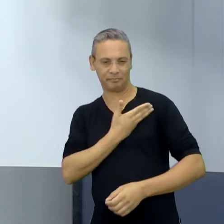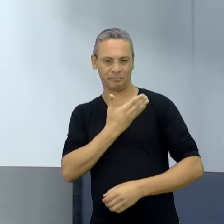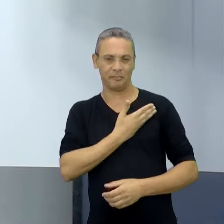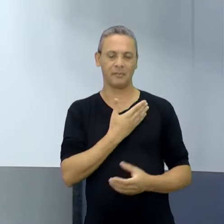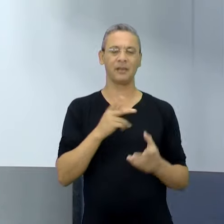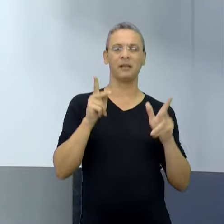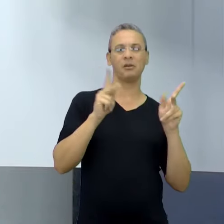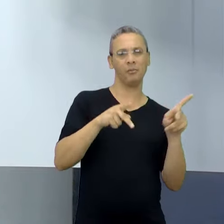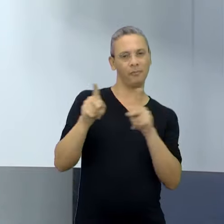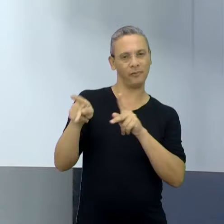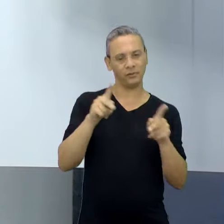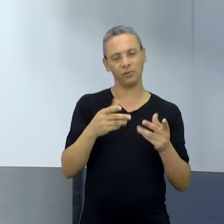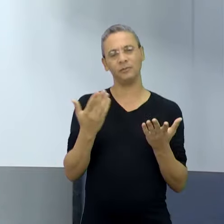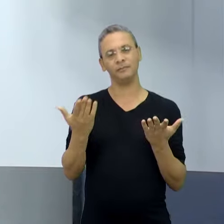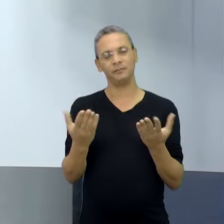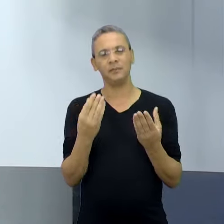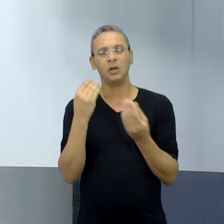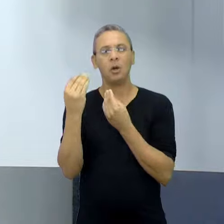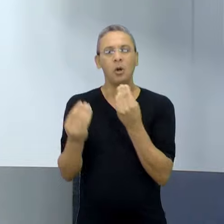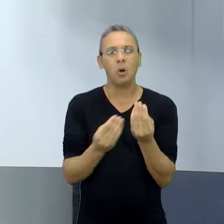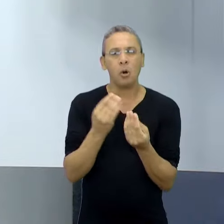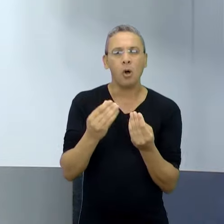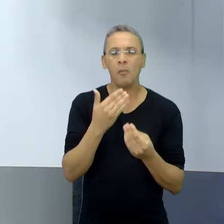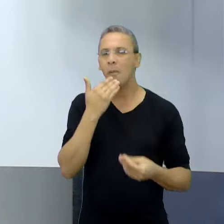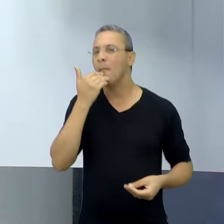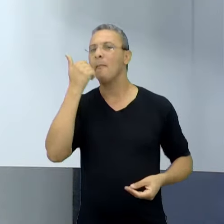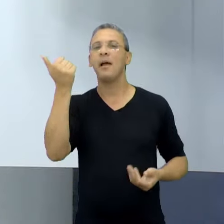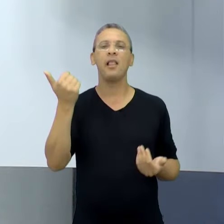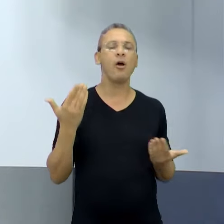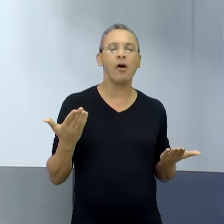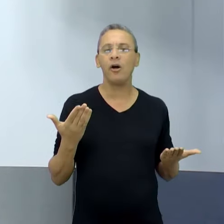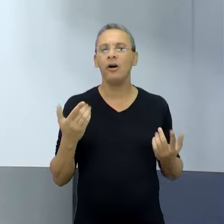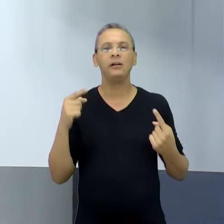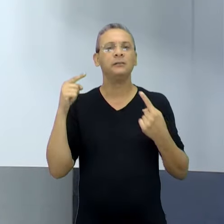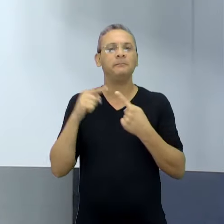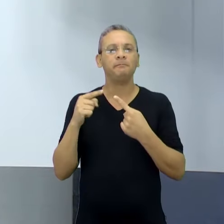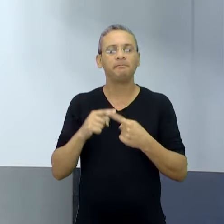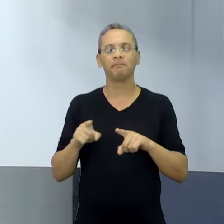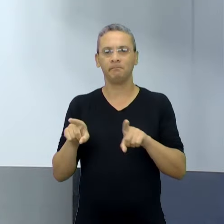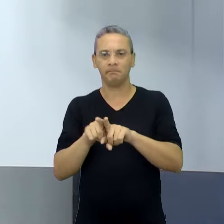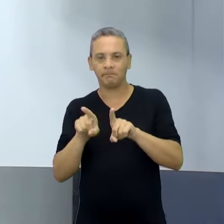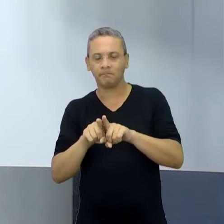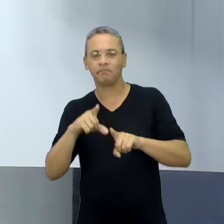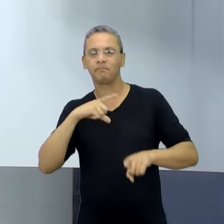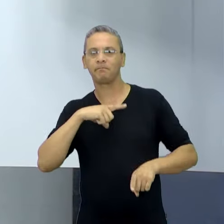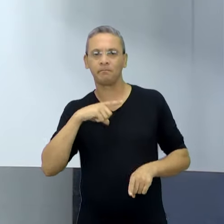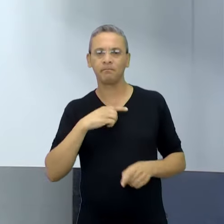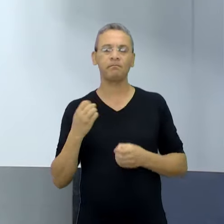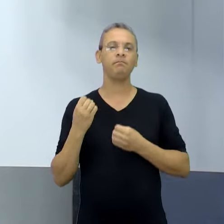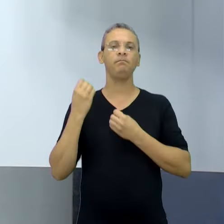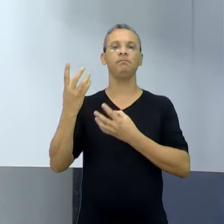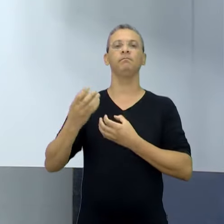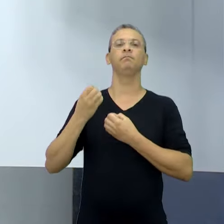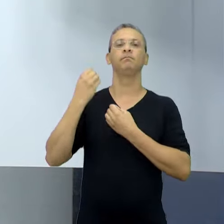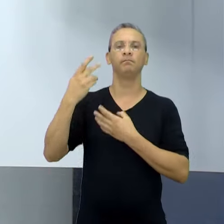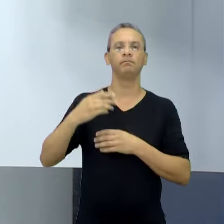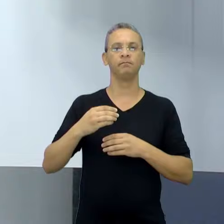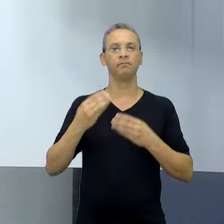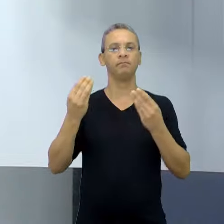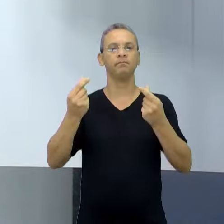seu professor, enfim, quais são as fontes que melhor podem trazer aí as informações